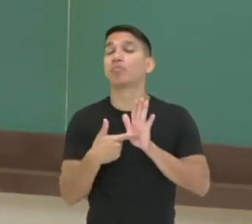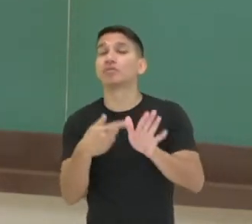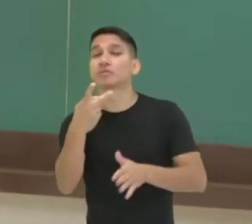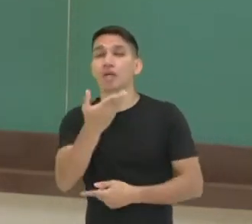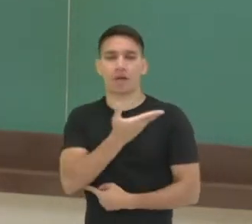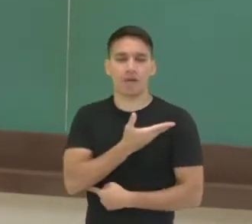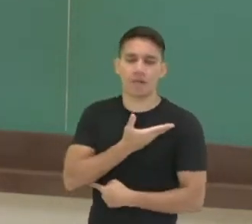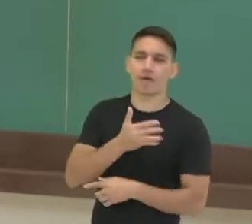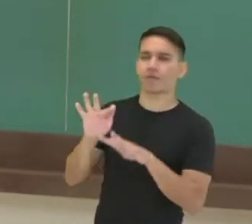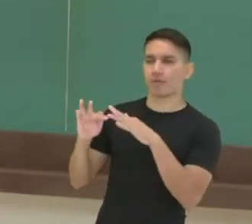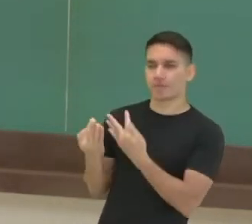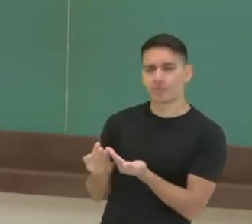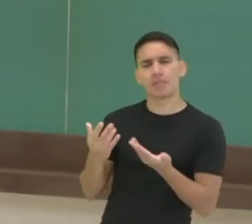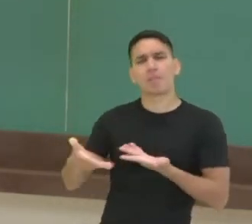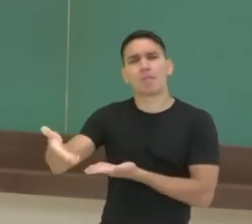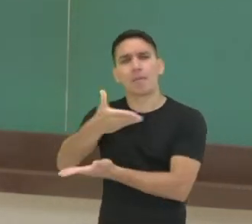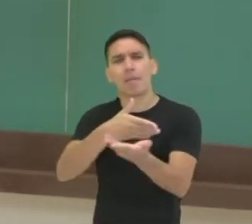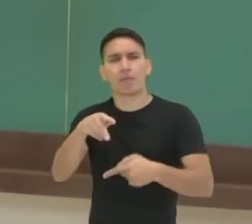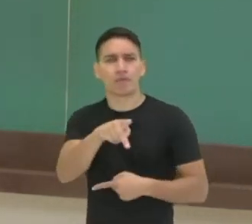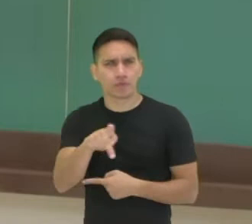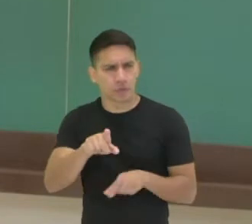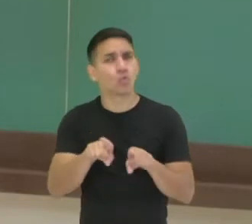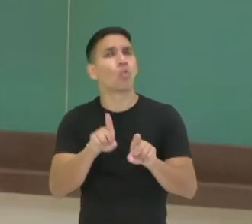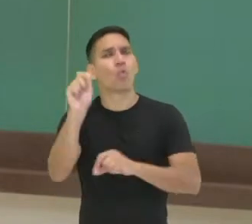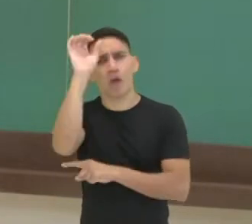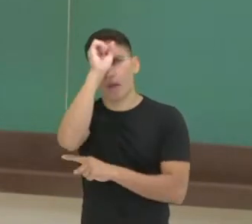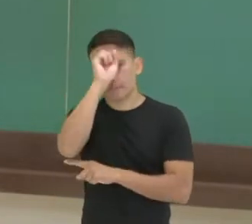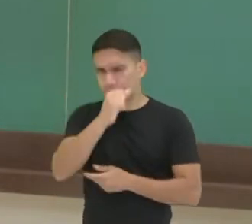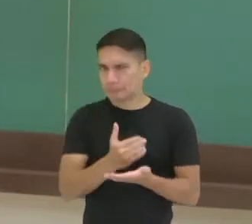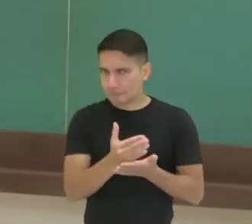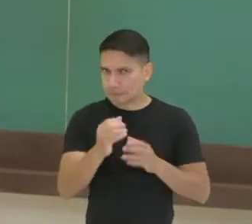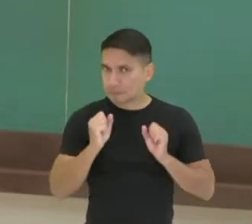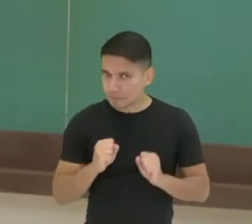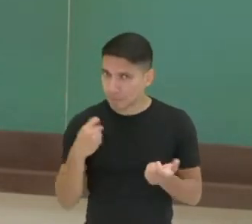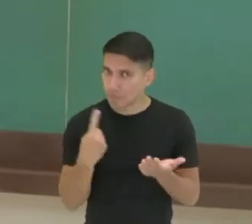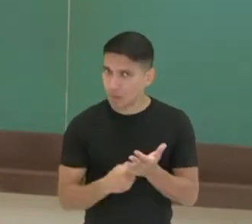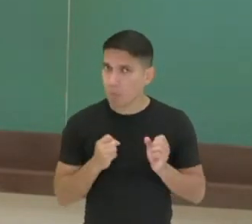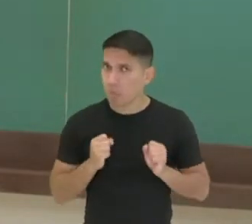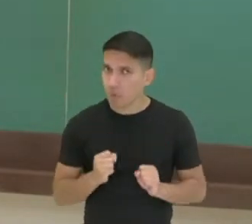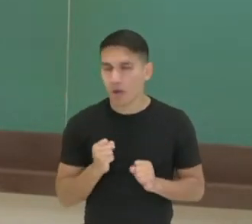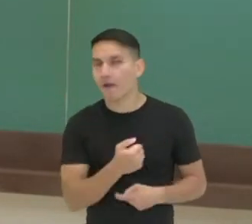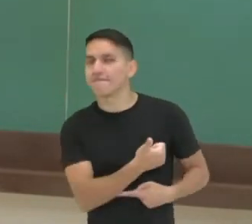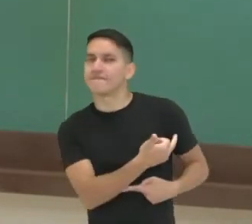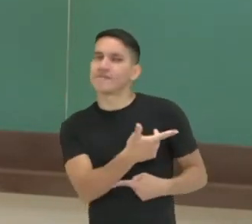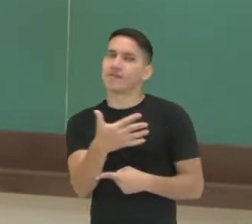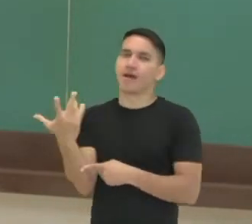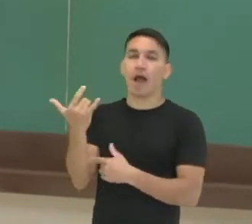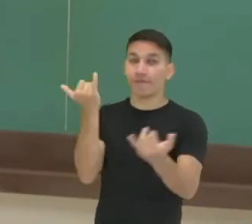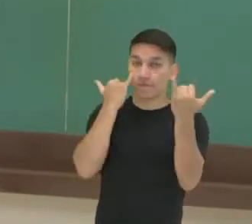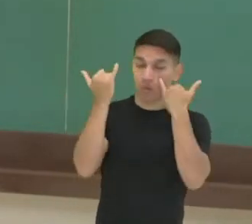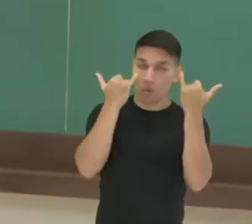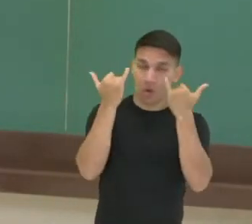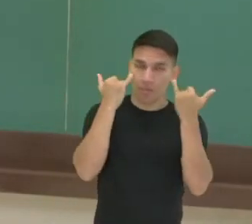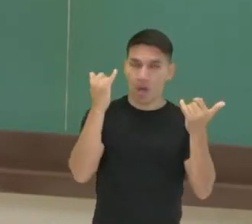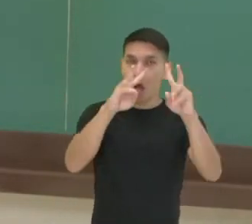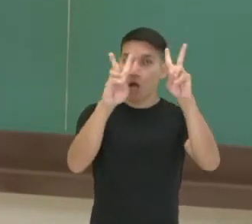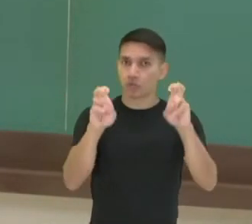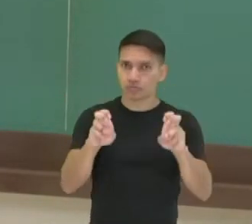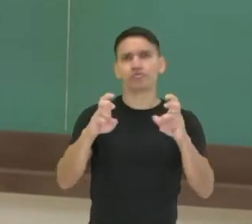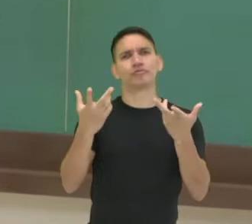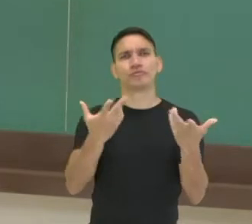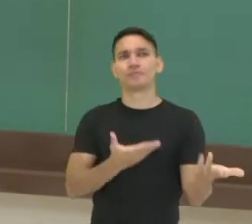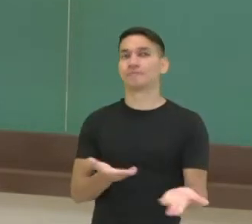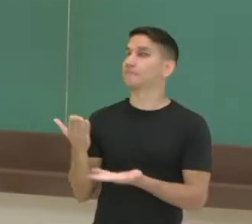professores o que você está aprendendo. Então vamos começar? Vamos ver muitos assuntos, muitas informações sobre o sistema